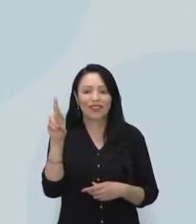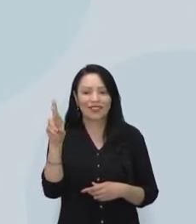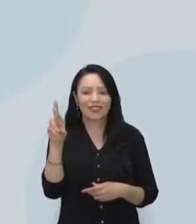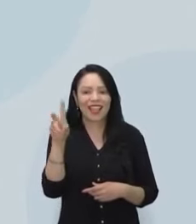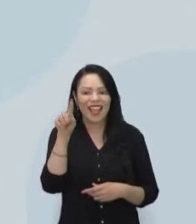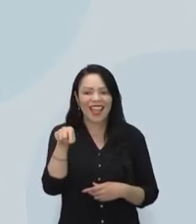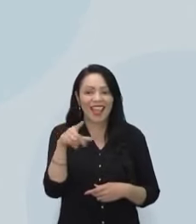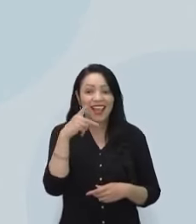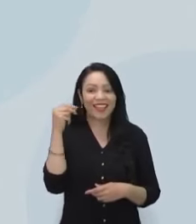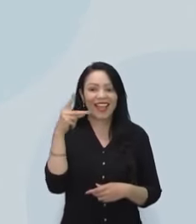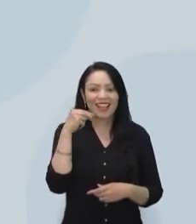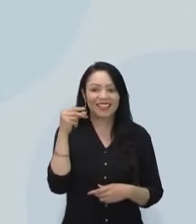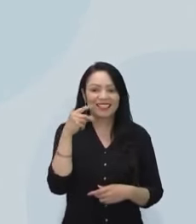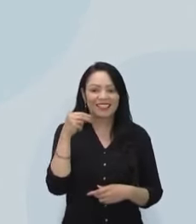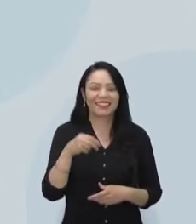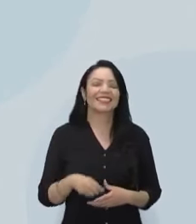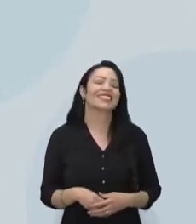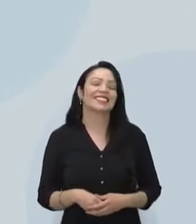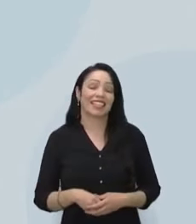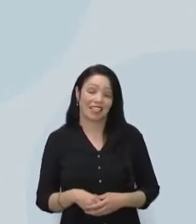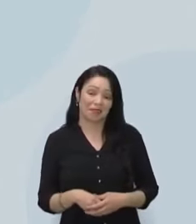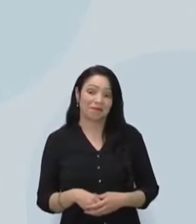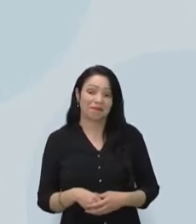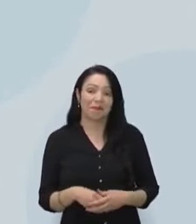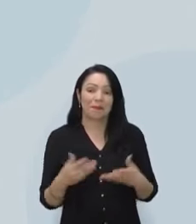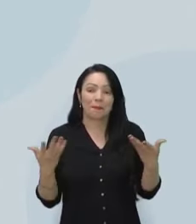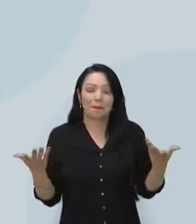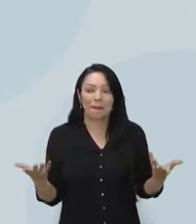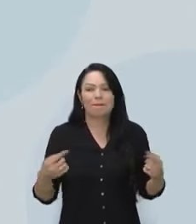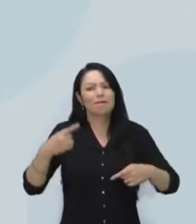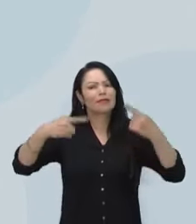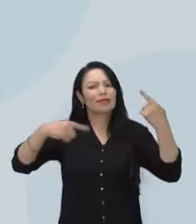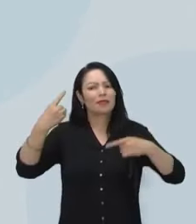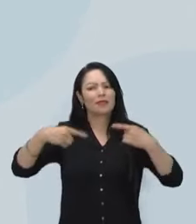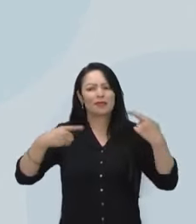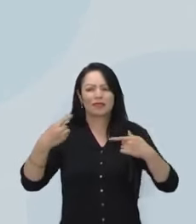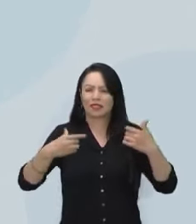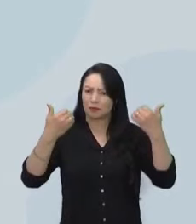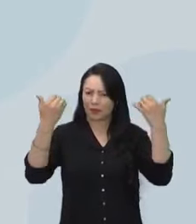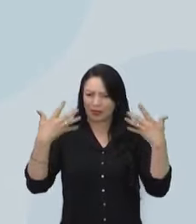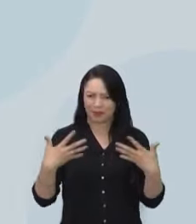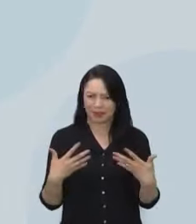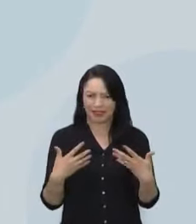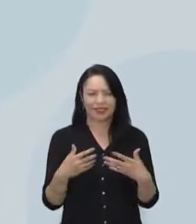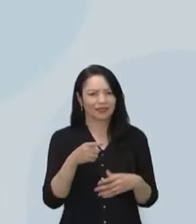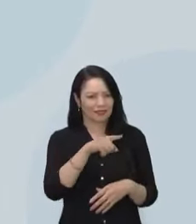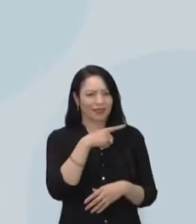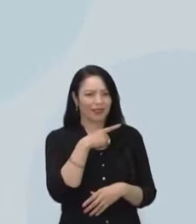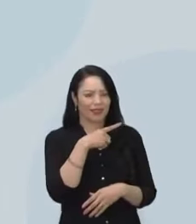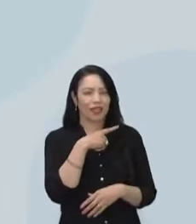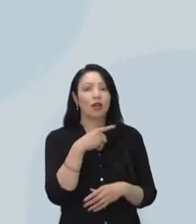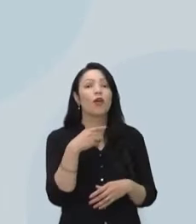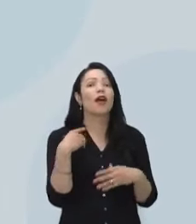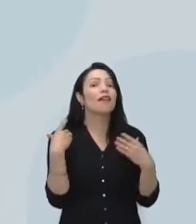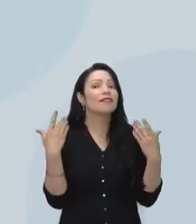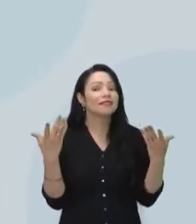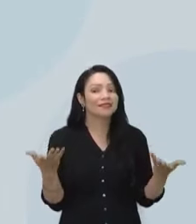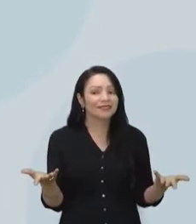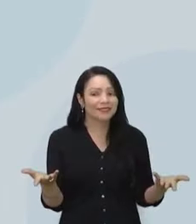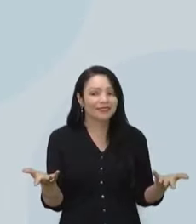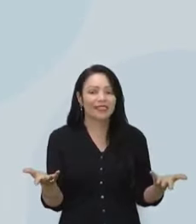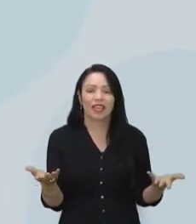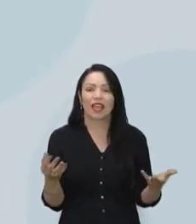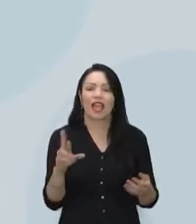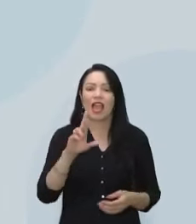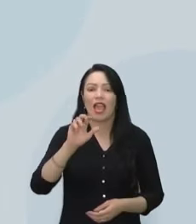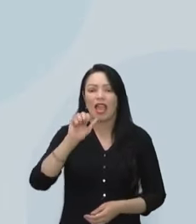né? Muito bem. Então, como que foi resolvido o conflito dessa narrativa? Existe um conflito ali. Qual que era o conflito? O